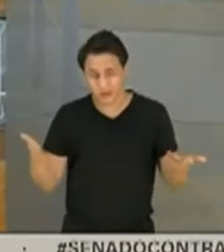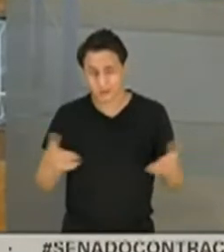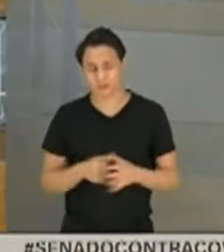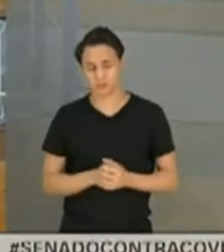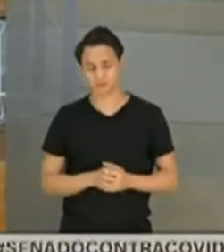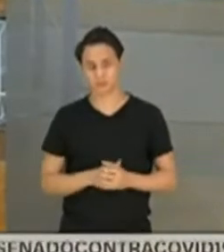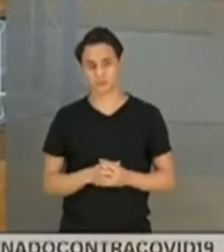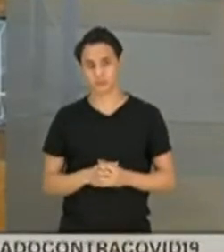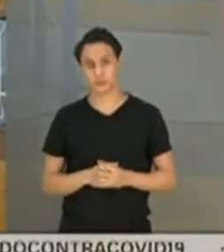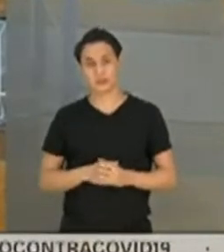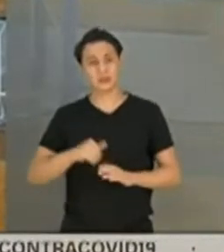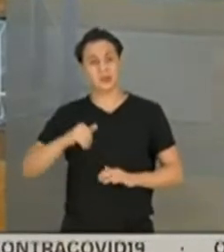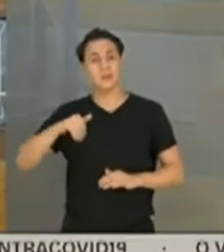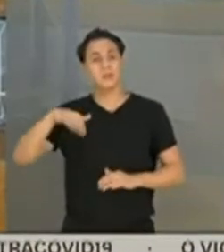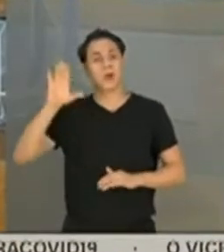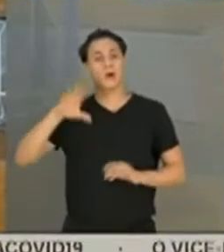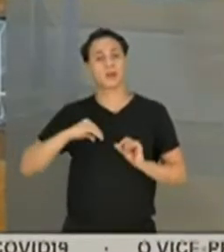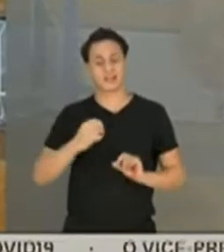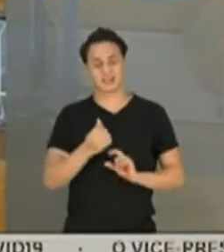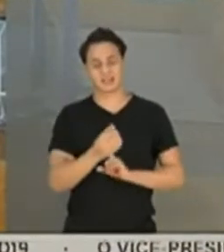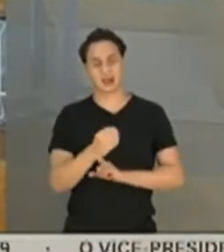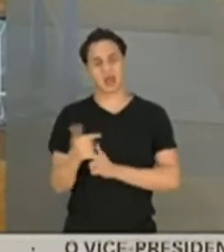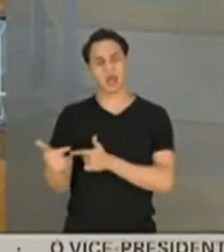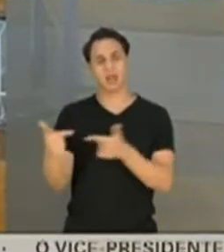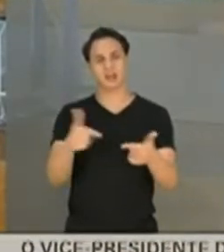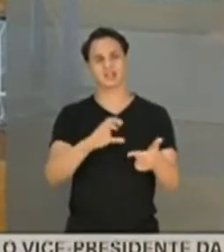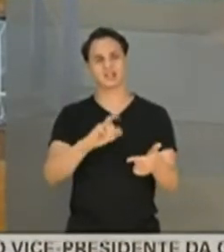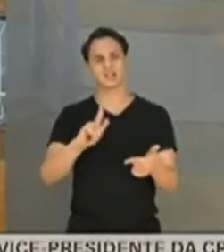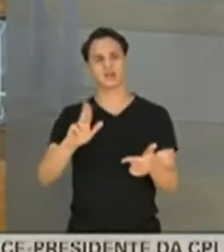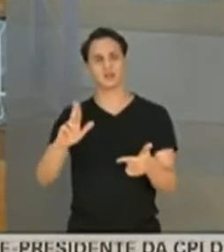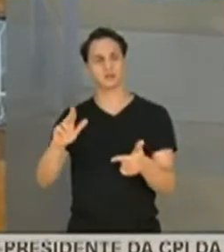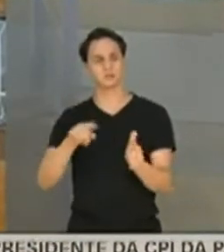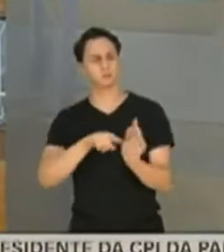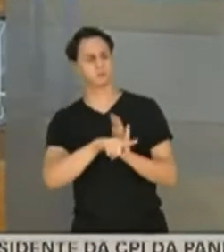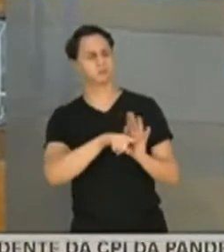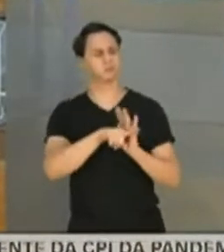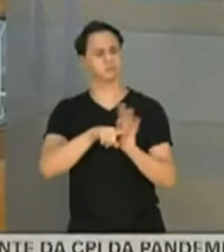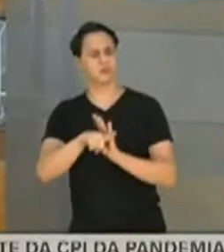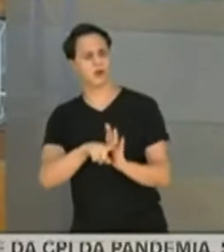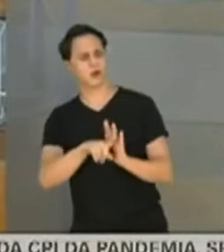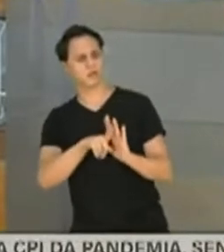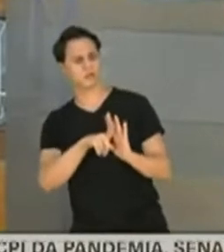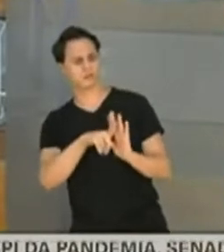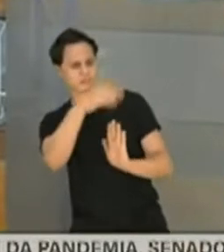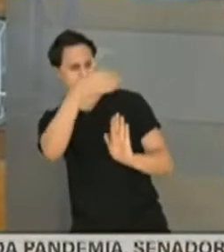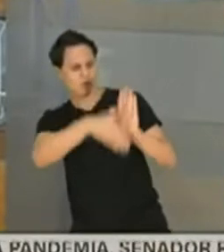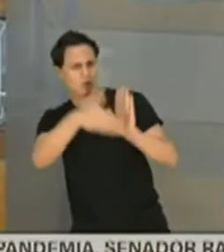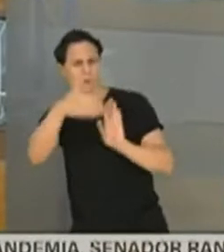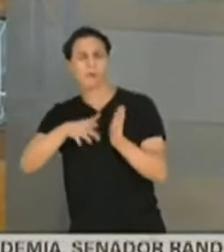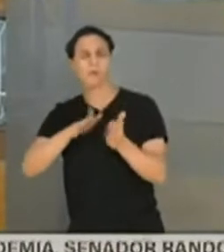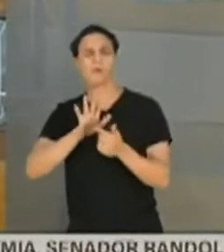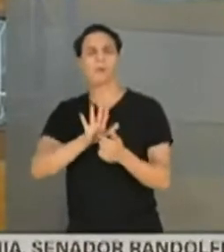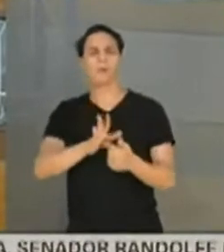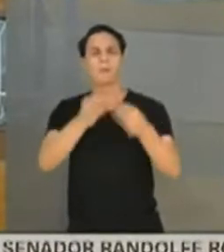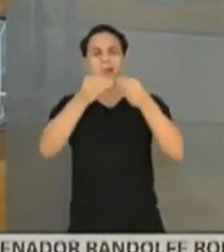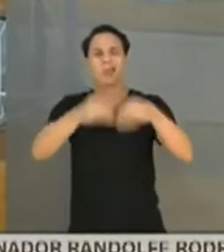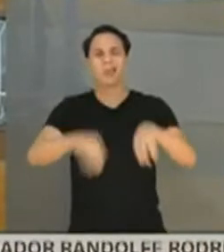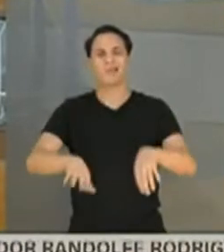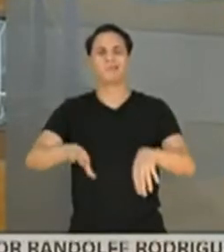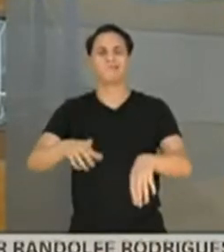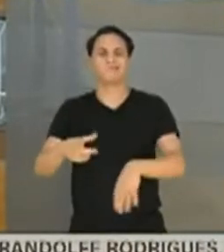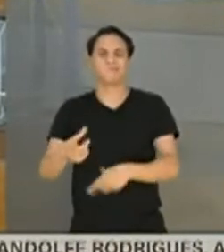as mais de 60 operações que a CGU cruzou dados e já mostrou prejuízos milionários à